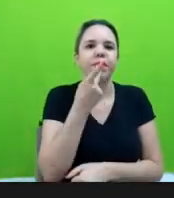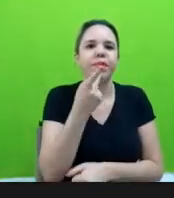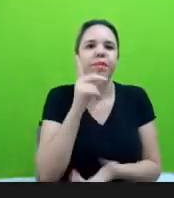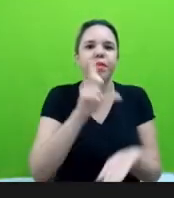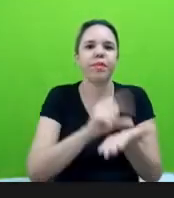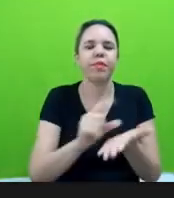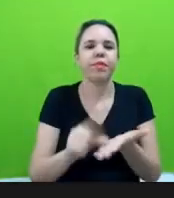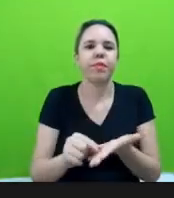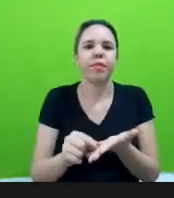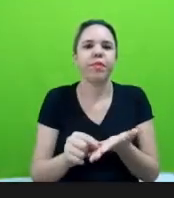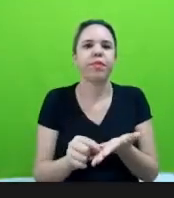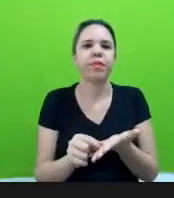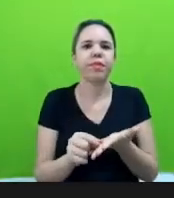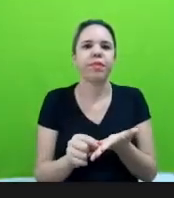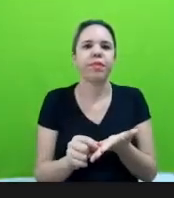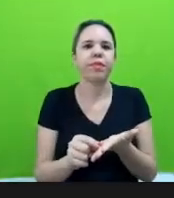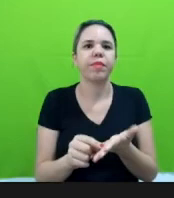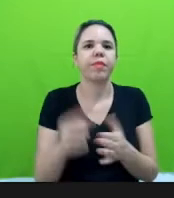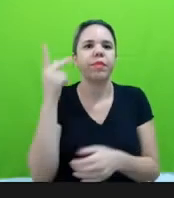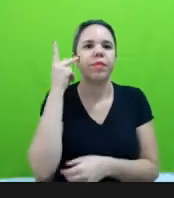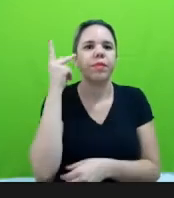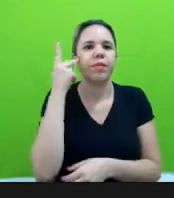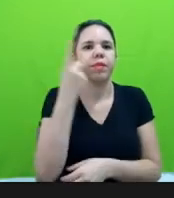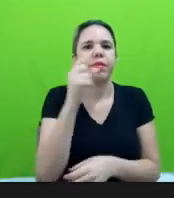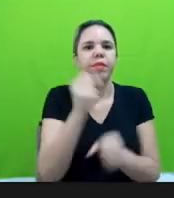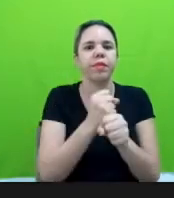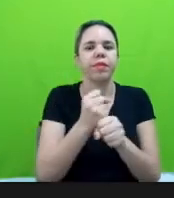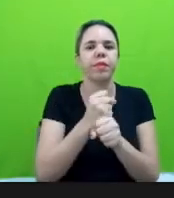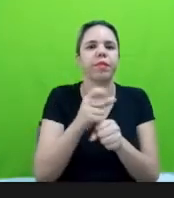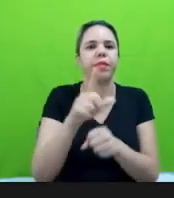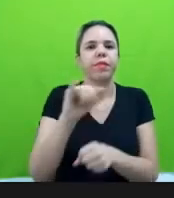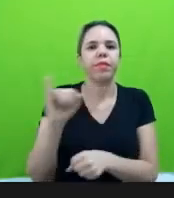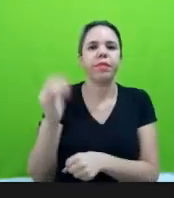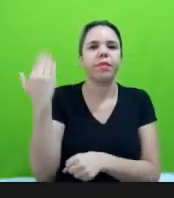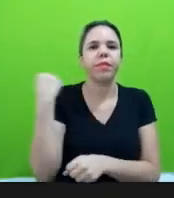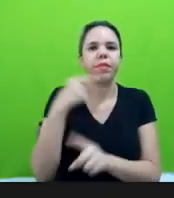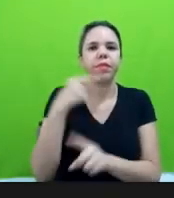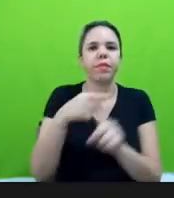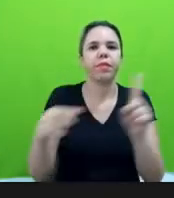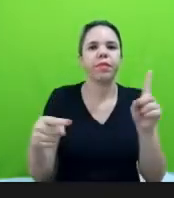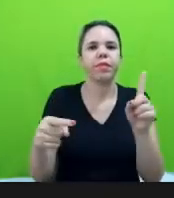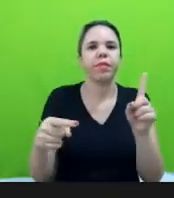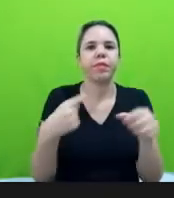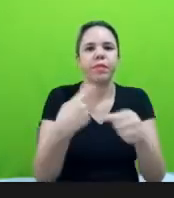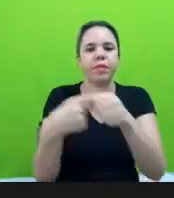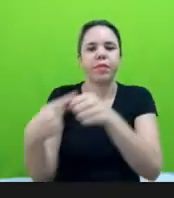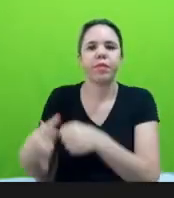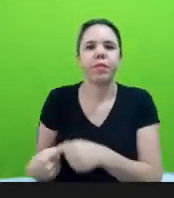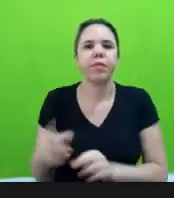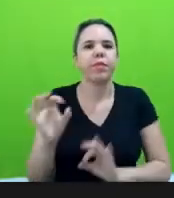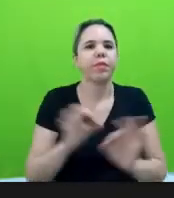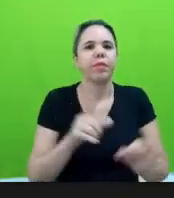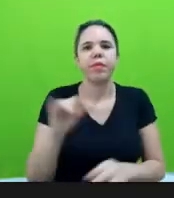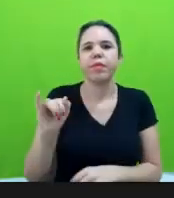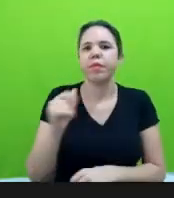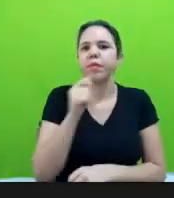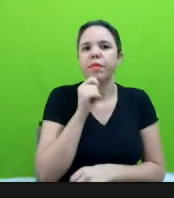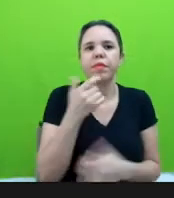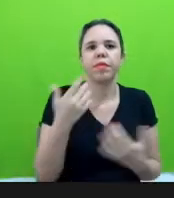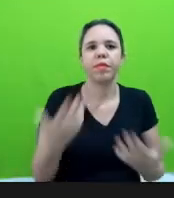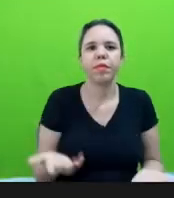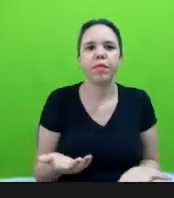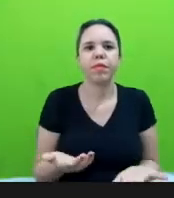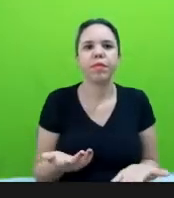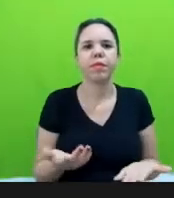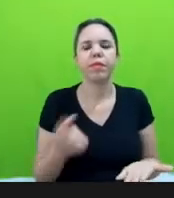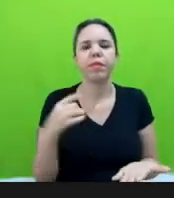Gregory Michelin na Folha de São Paulo sobre os 10 anos da LAI, que mais da metade dos municípios brasileiros não regulamentaram a LAI. Então, só para a